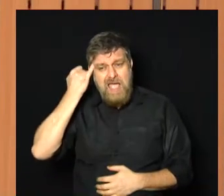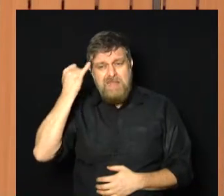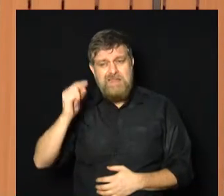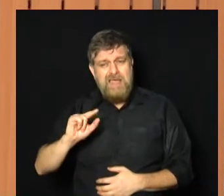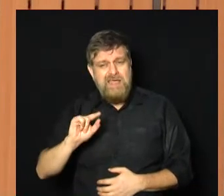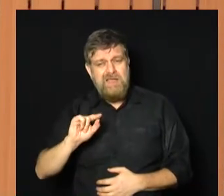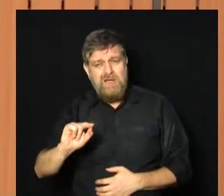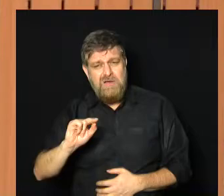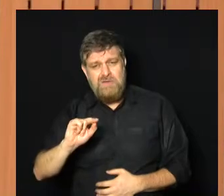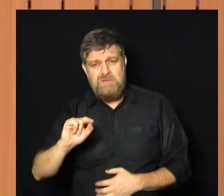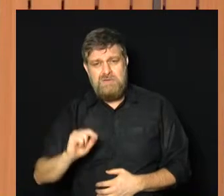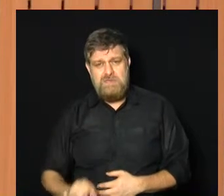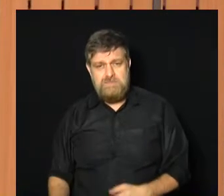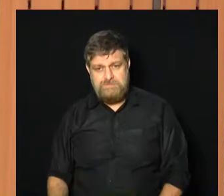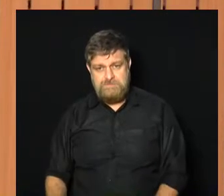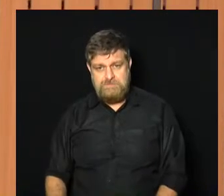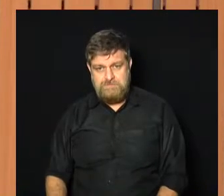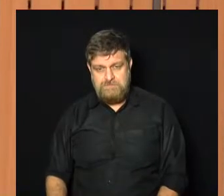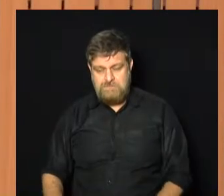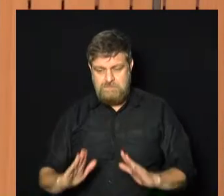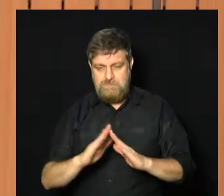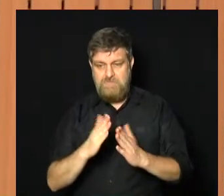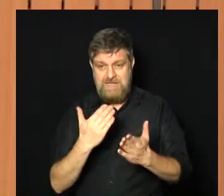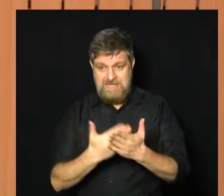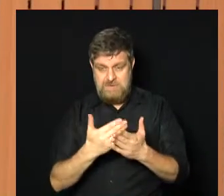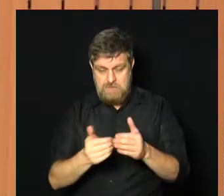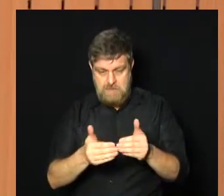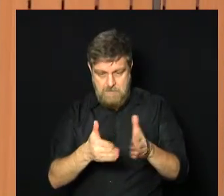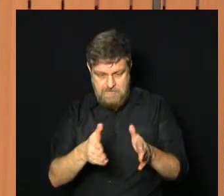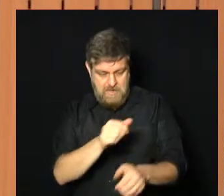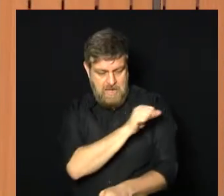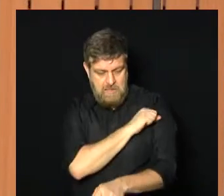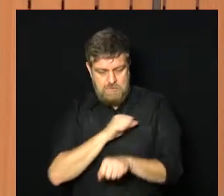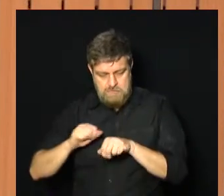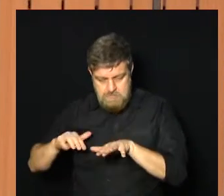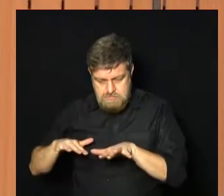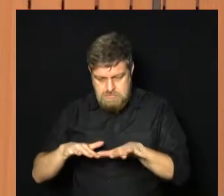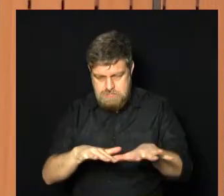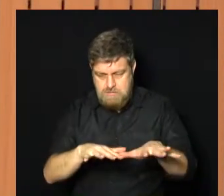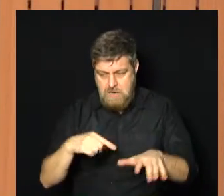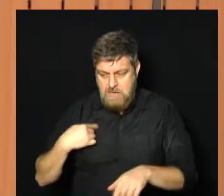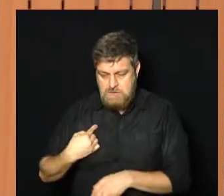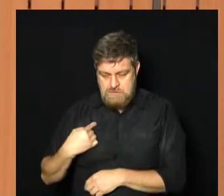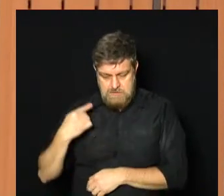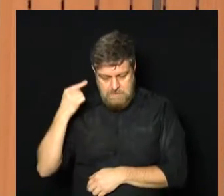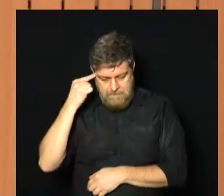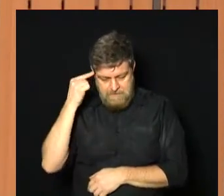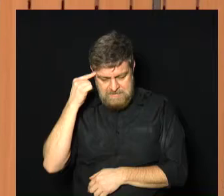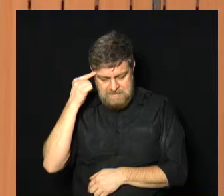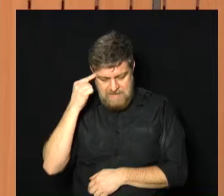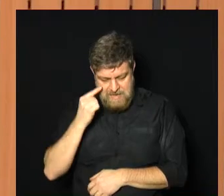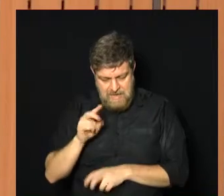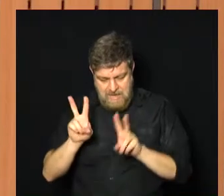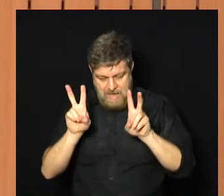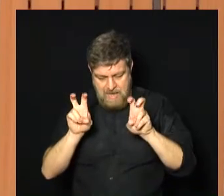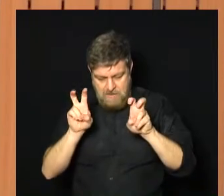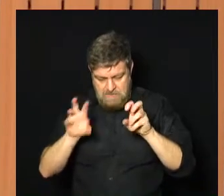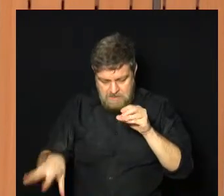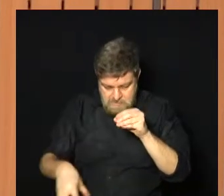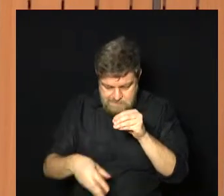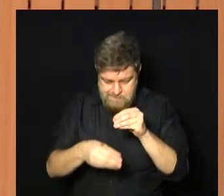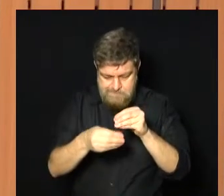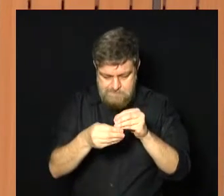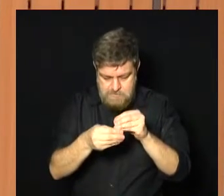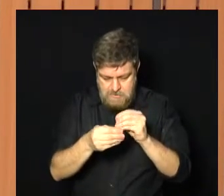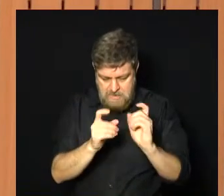por conta do possível retorno às aulas. A gente poderia, então, incorporar esse tema